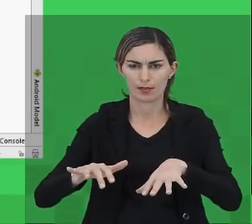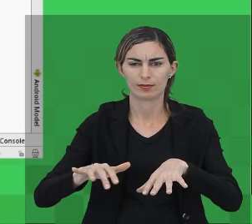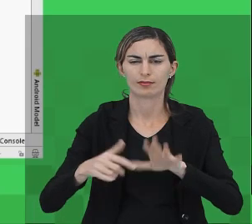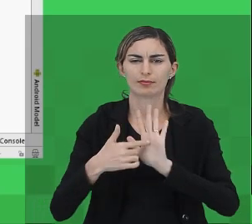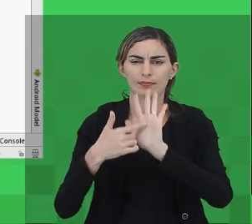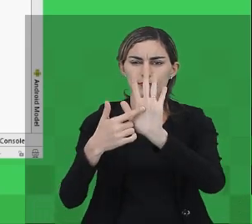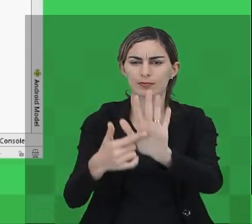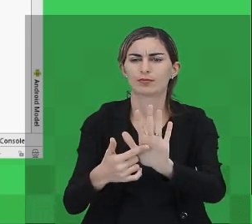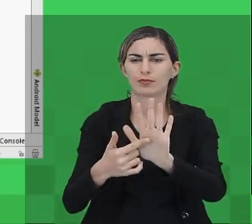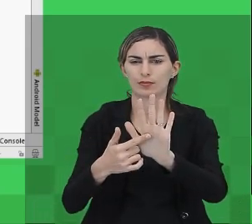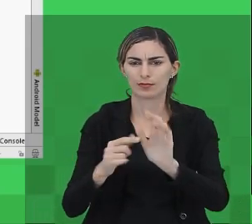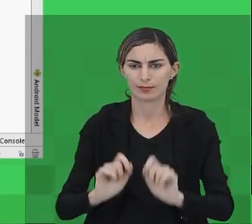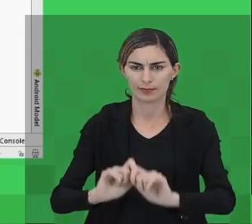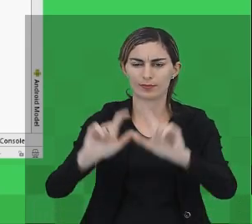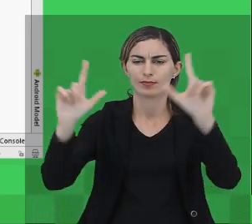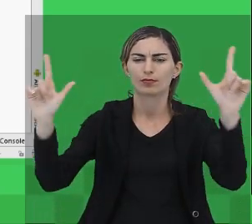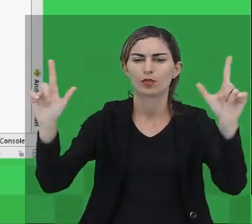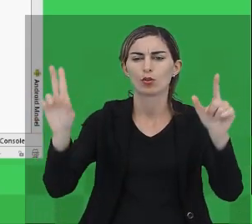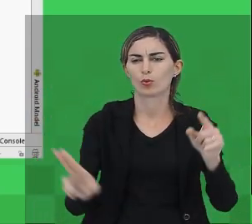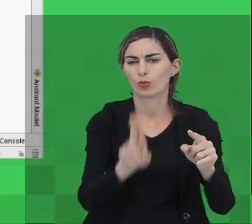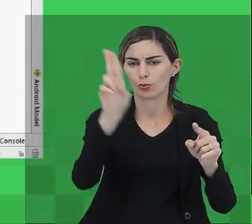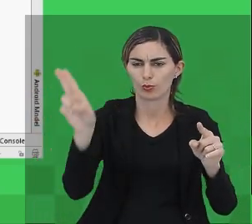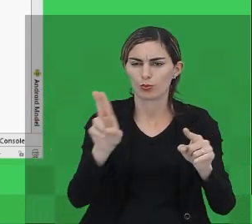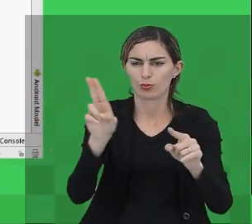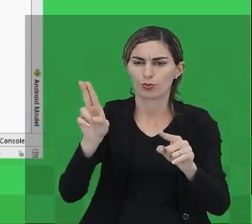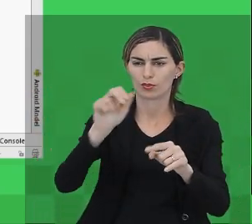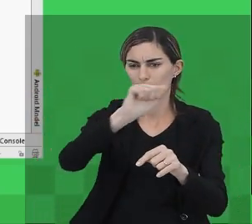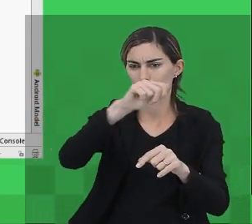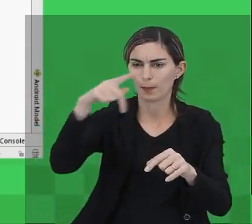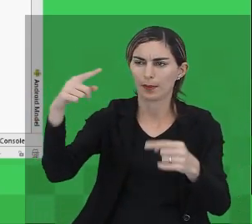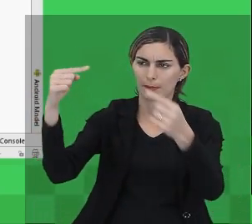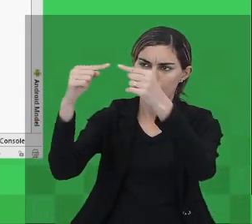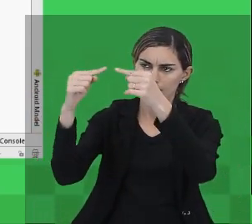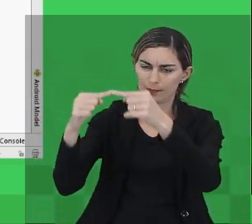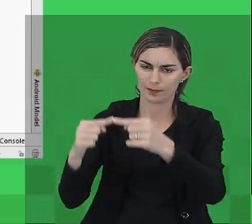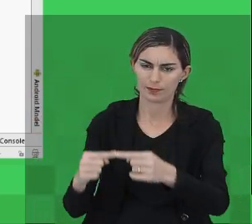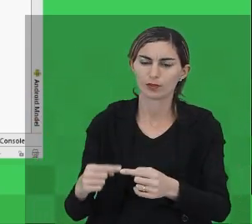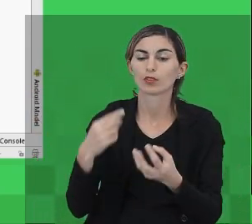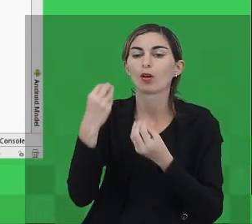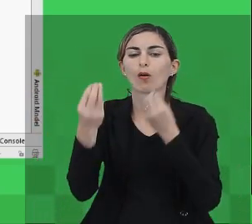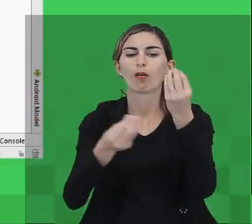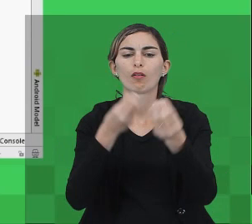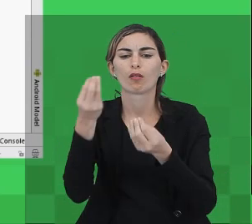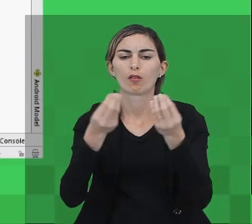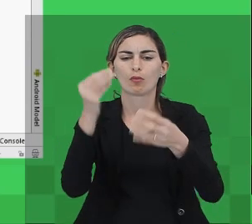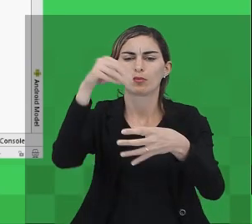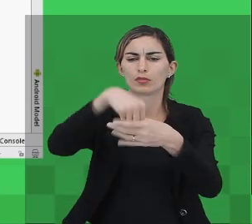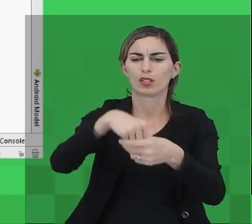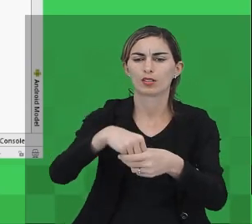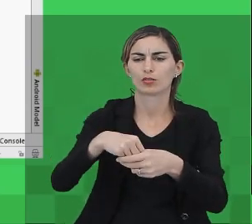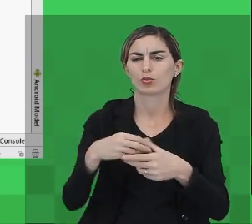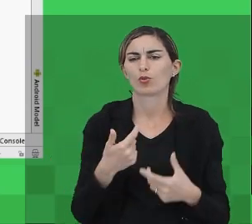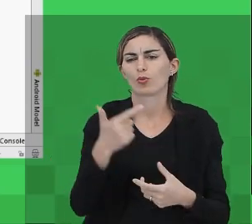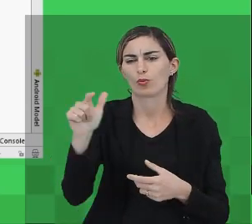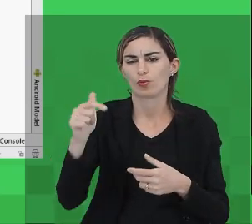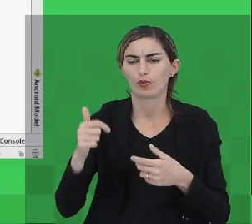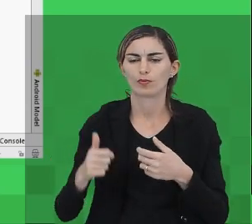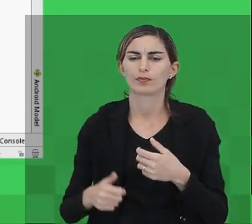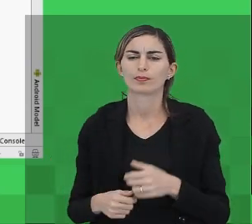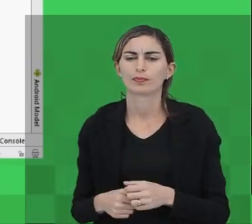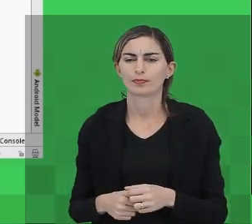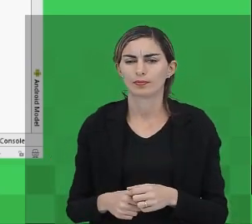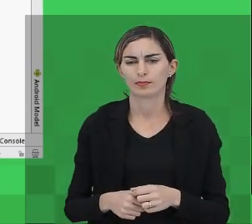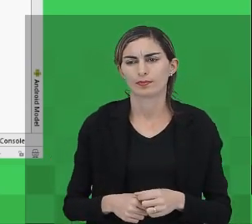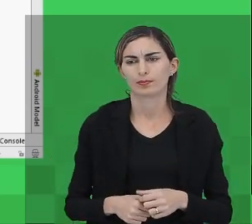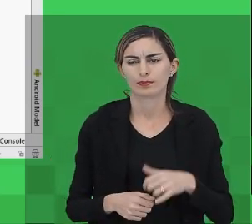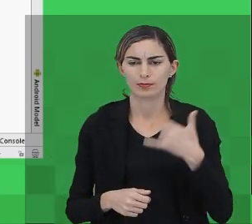máquina virtual aparecer e utilizar a minha aplicação para eu ver como é que ela funcionaria em